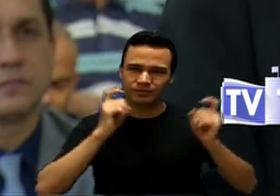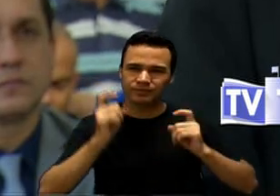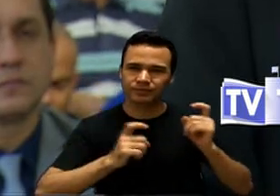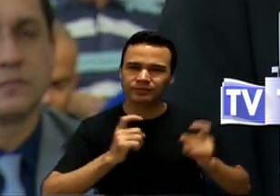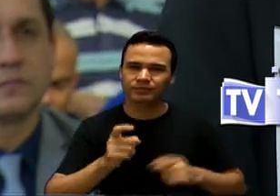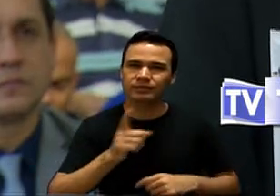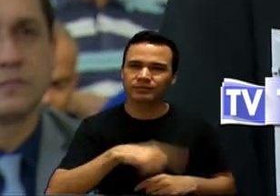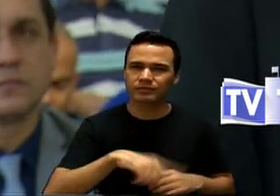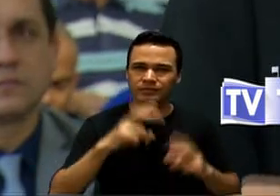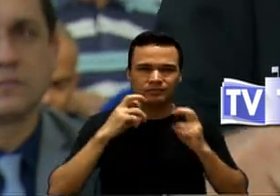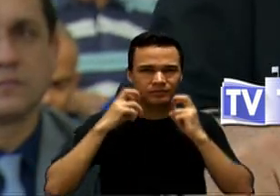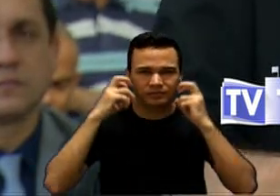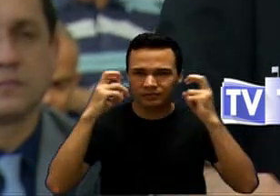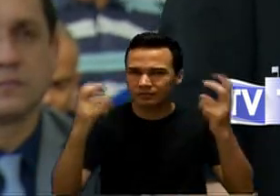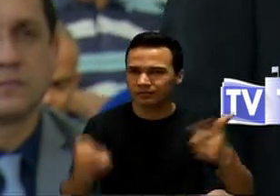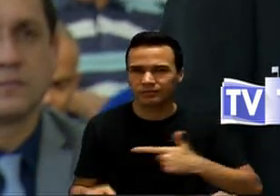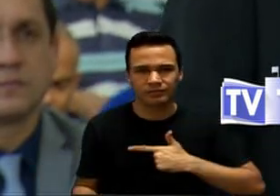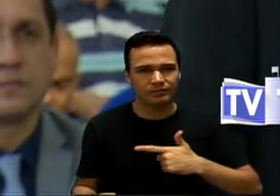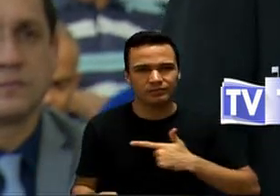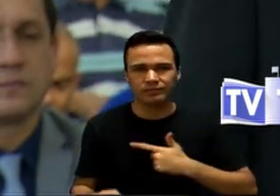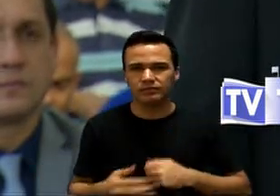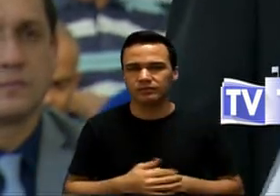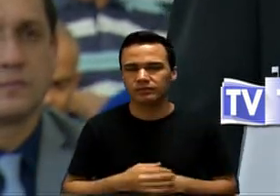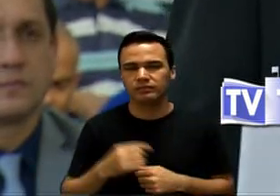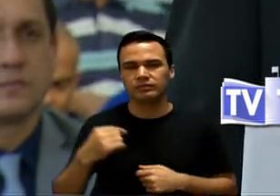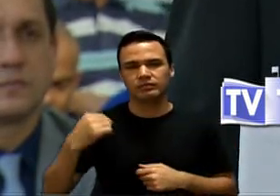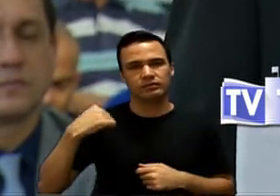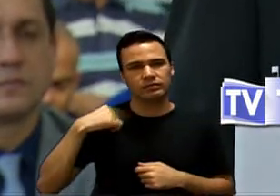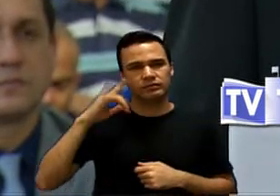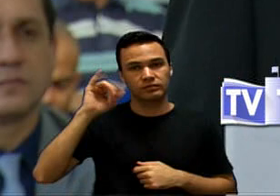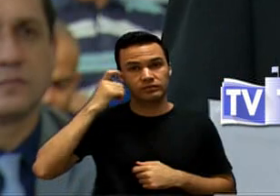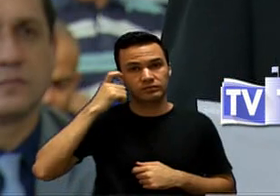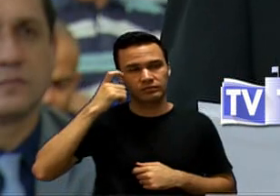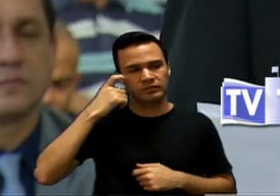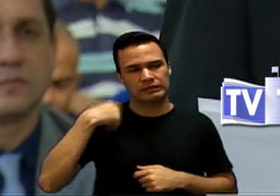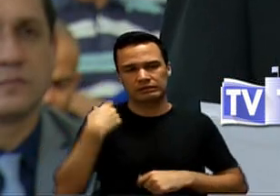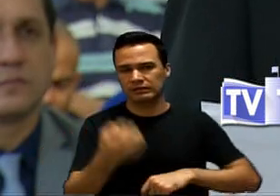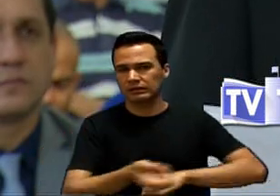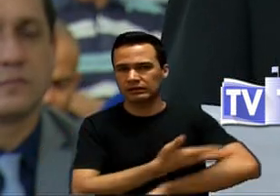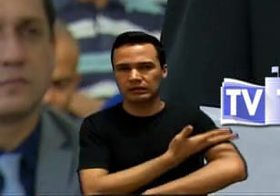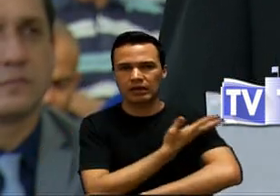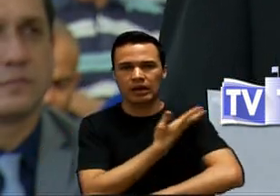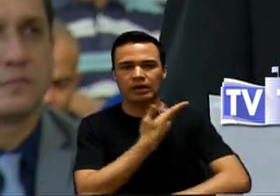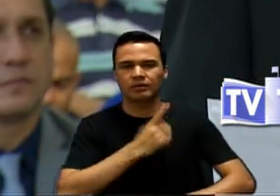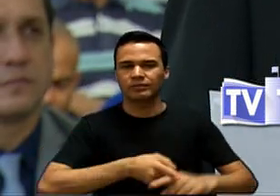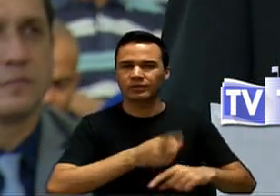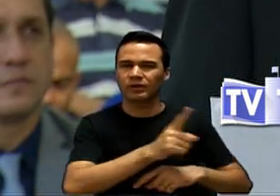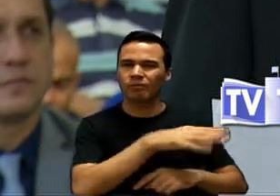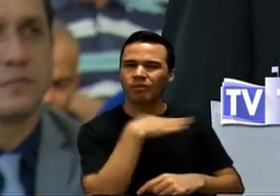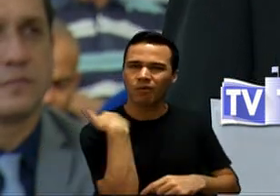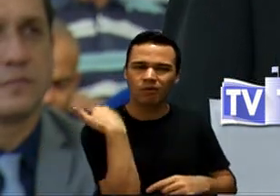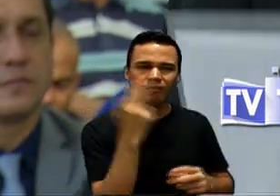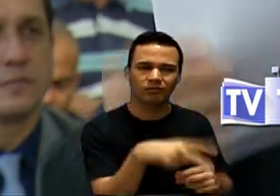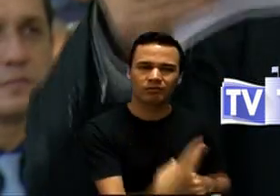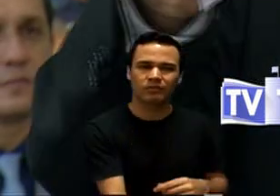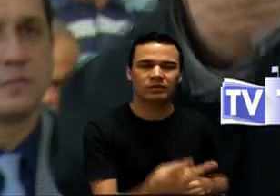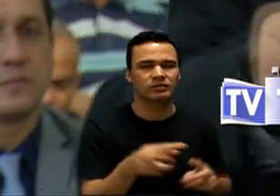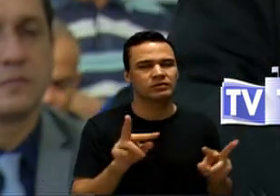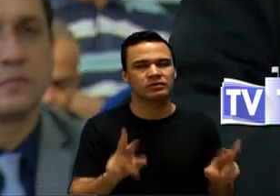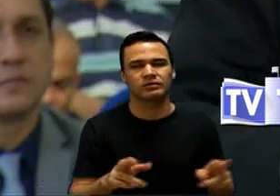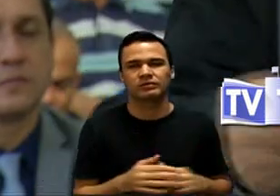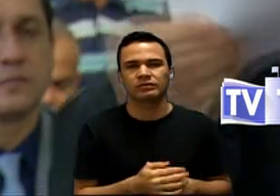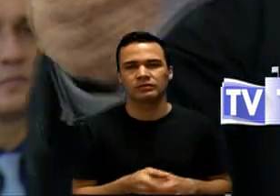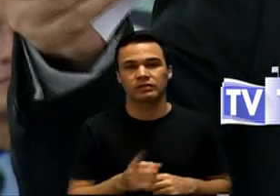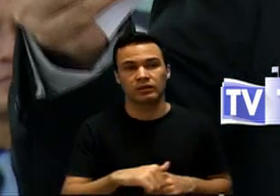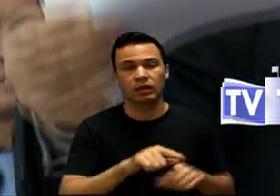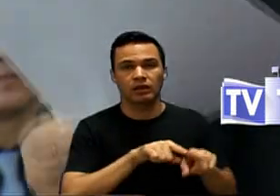uma situação muito constrangedora. Eu, pessoalmente, senhor presidente, fiquei muito emocionado, porque não é a primeira vez que vejo uma situação que nem essa. Os